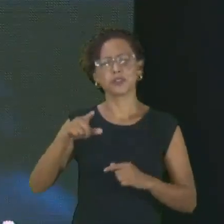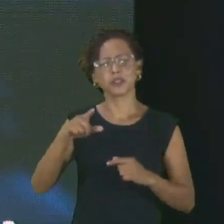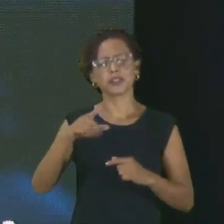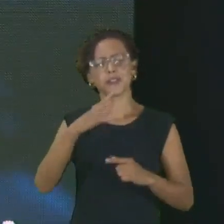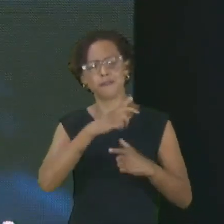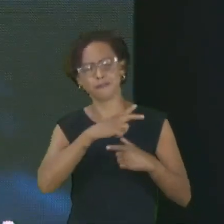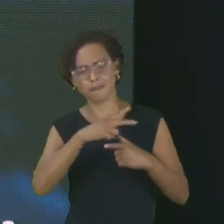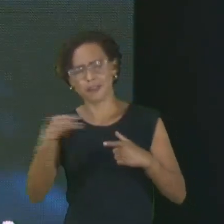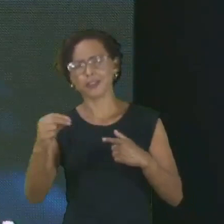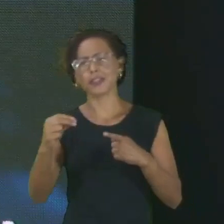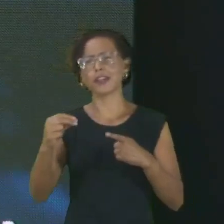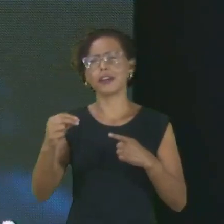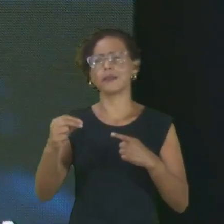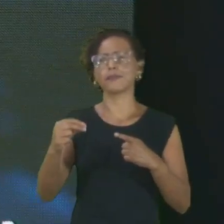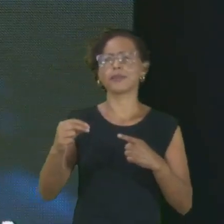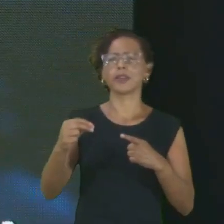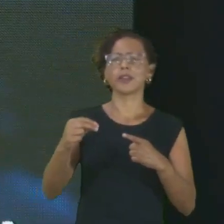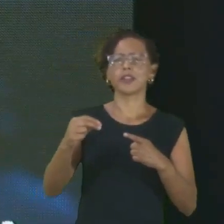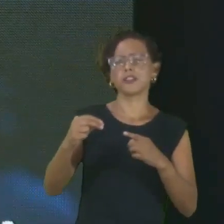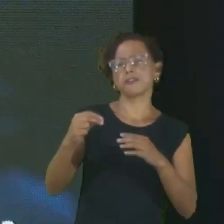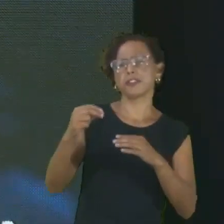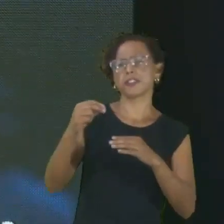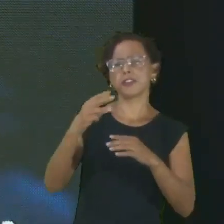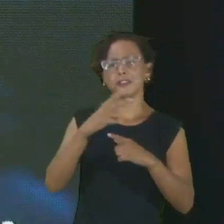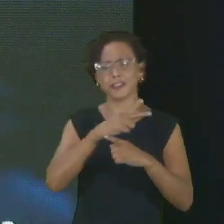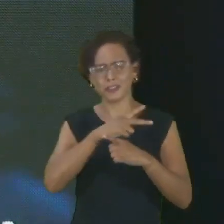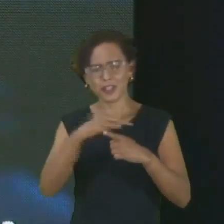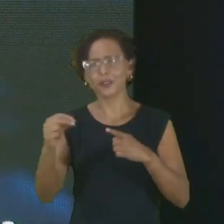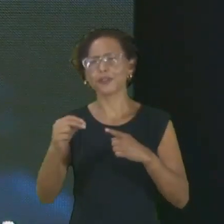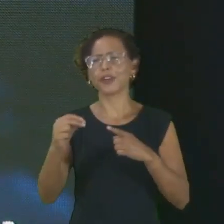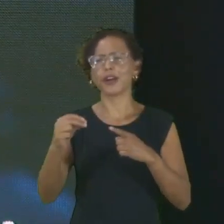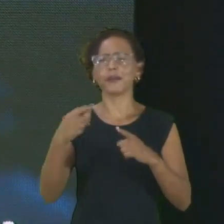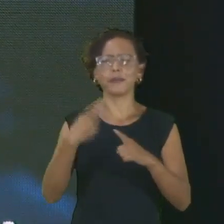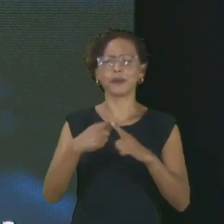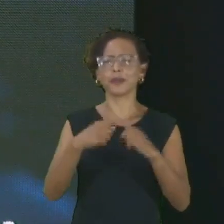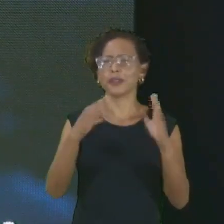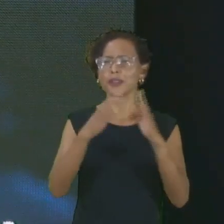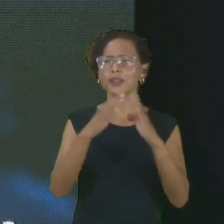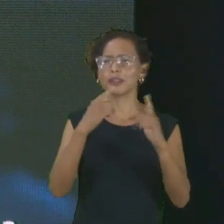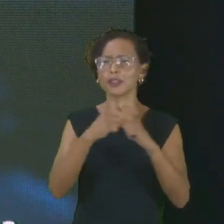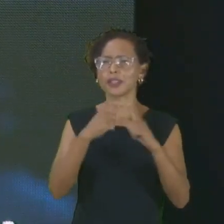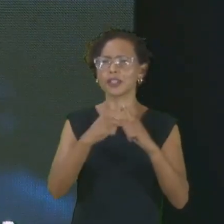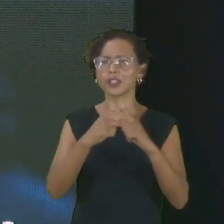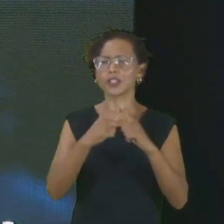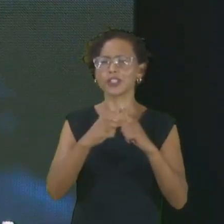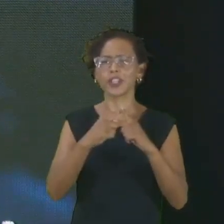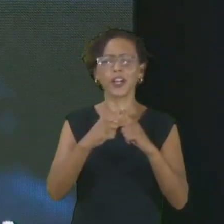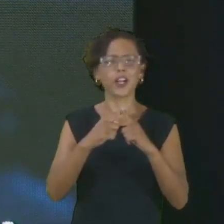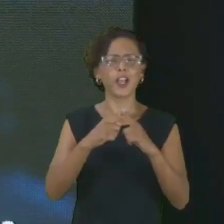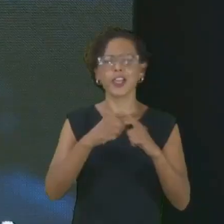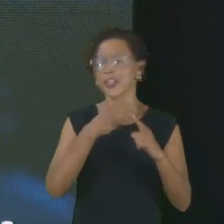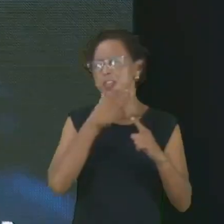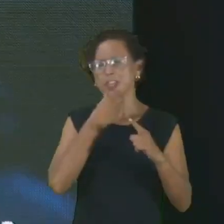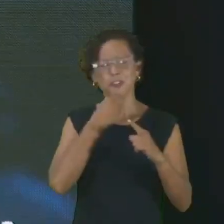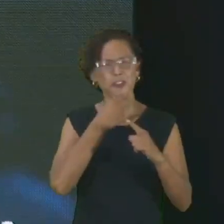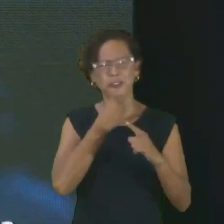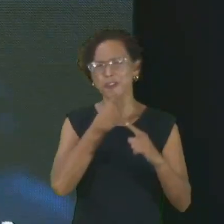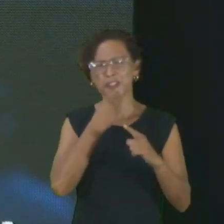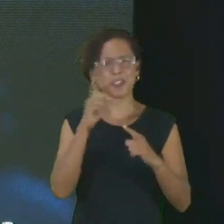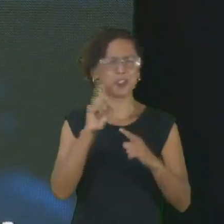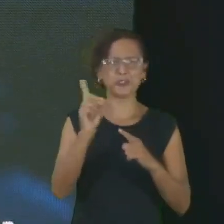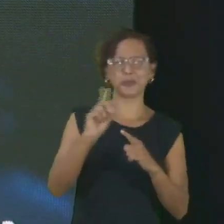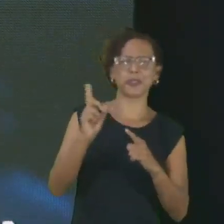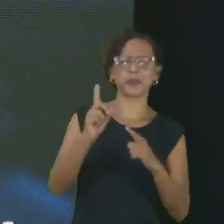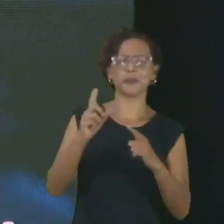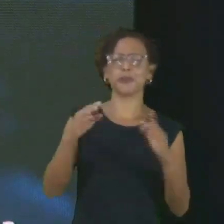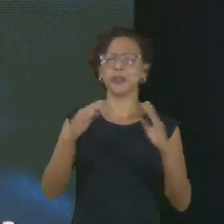vencer, que você vai triunfar, porque a igreja não é invenção de homens, igreja